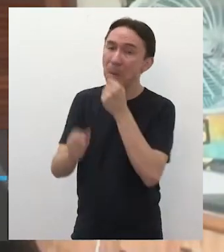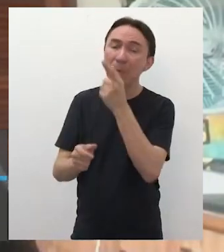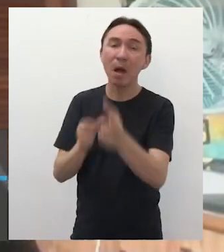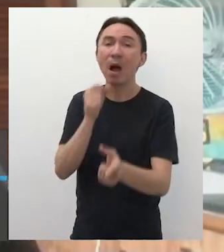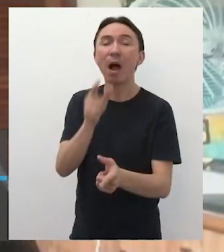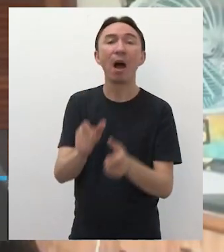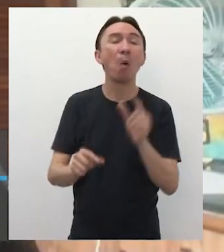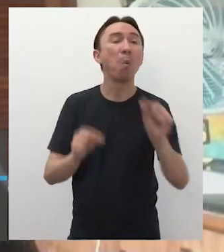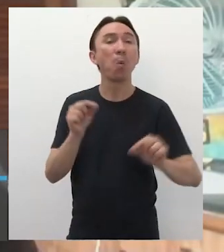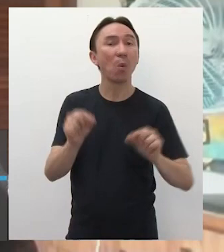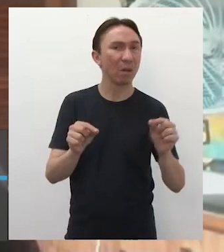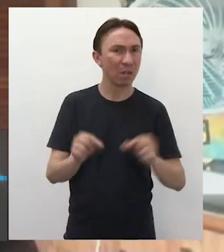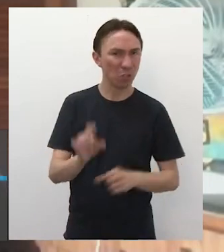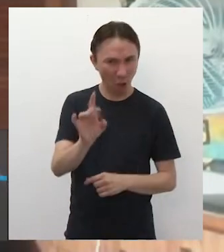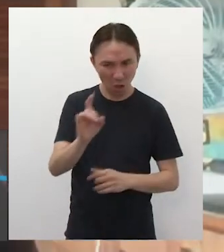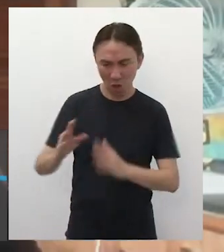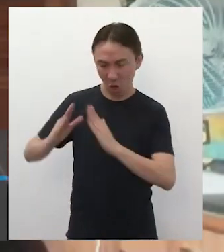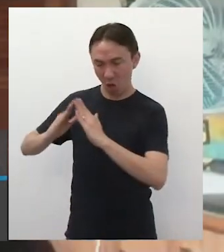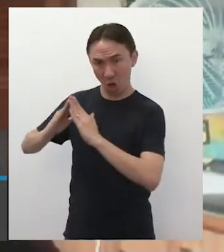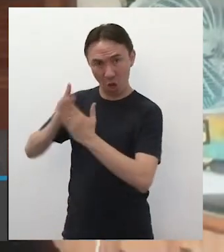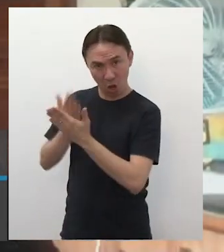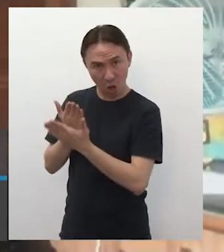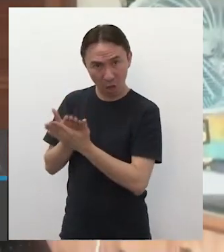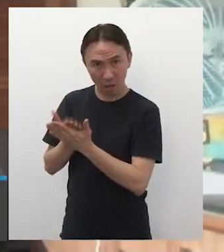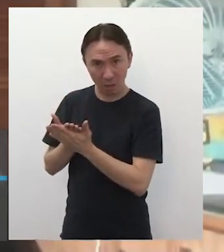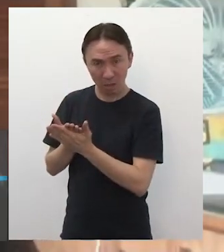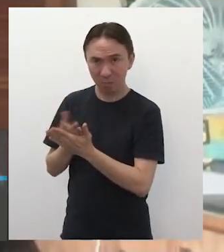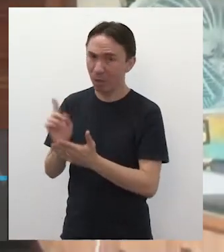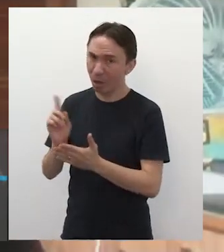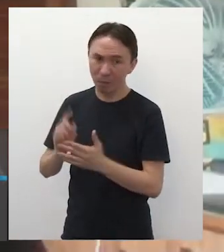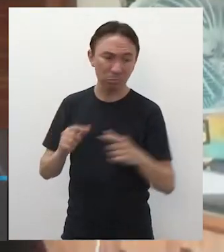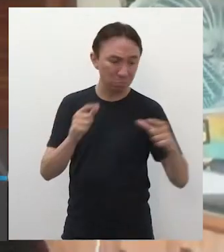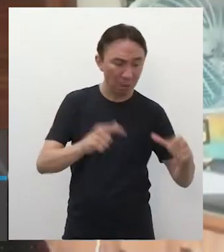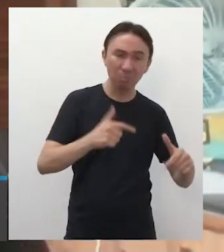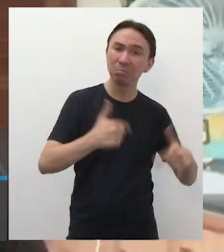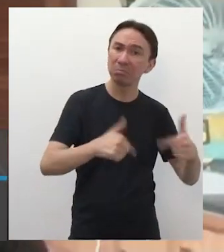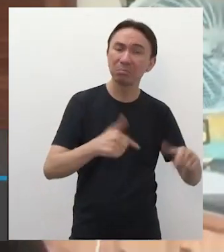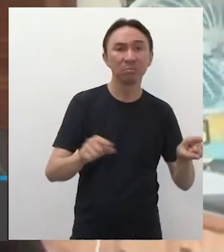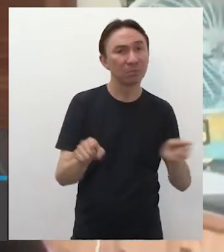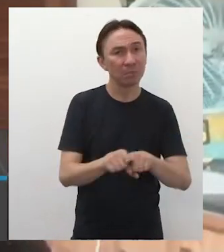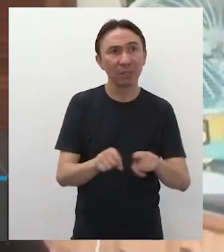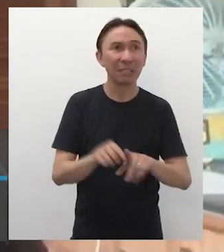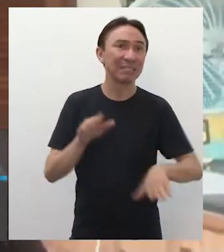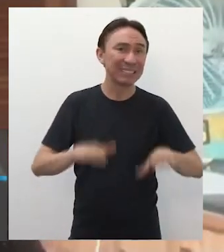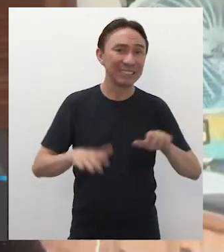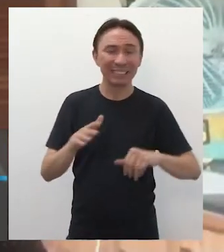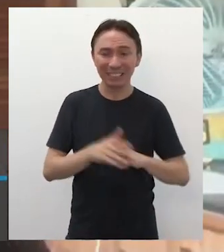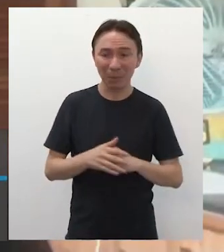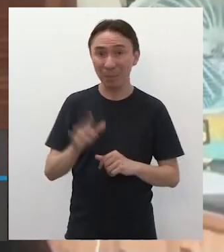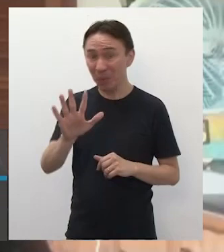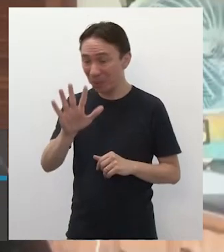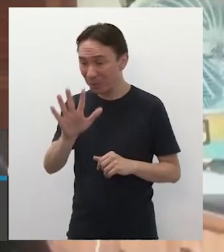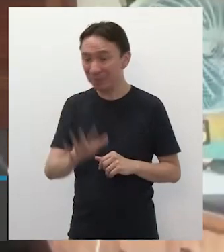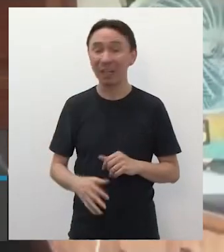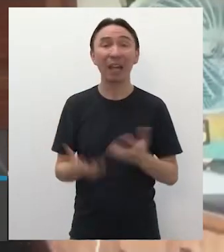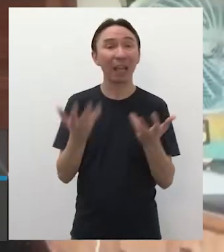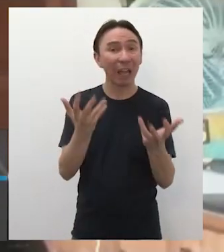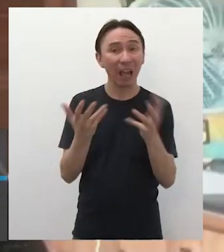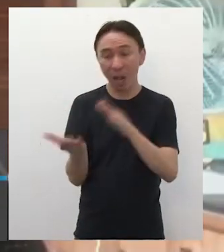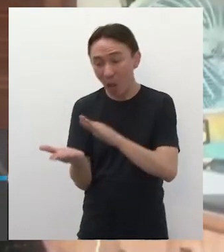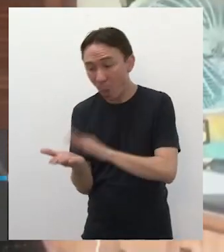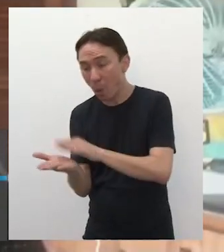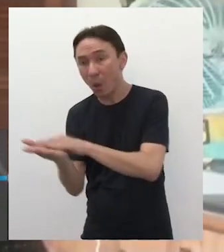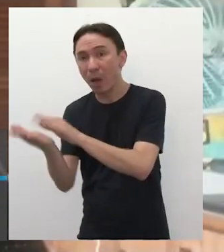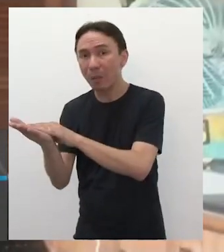muita dificuldade da gente identificar o que eu quero elogiar ou o que eu quero corrigir. Não é a pessoa, é algo que ela